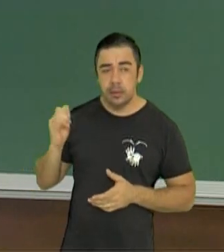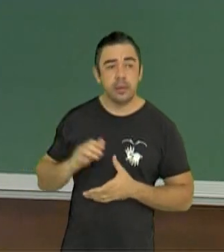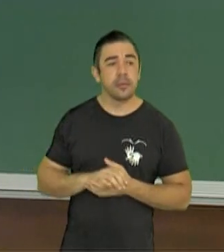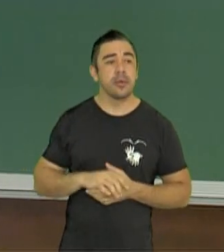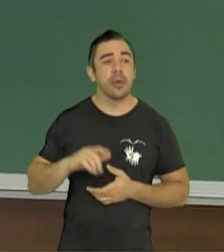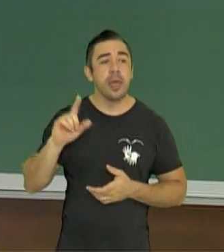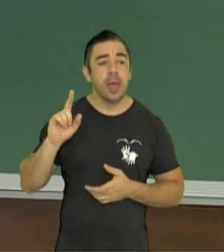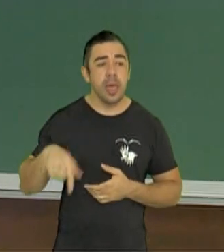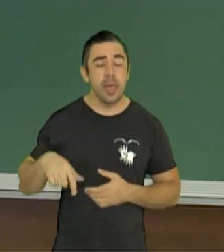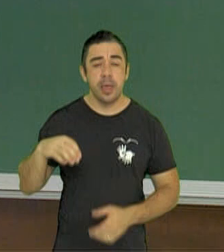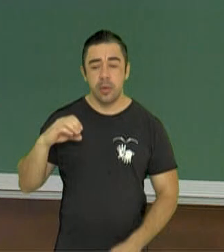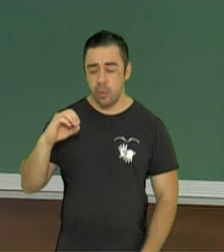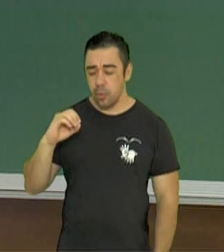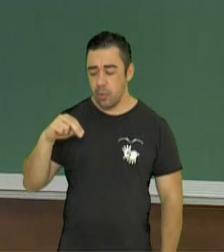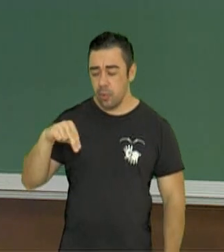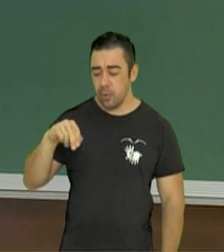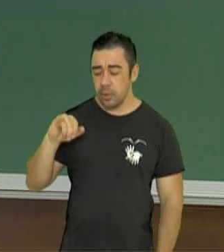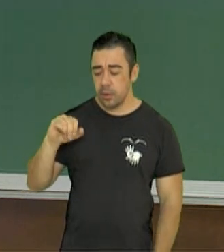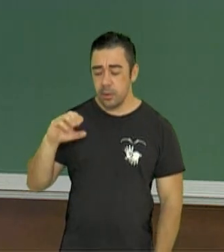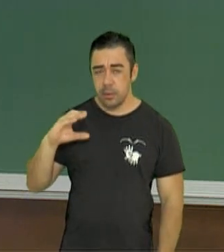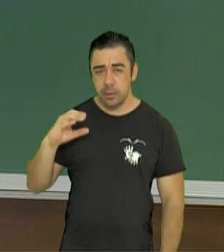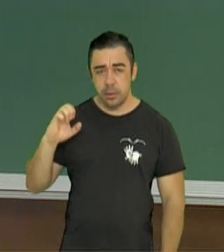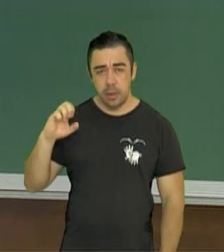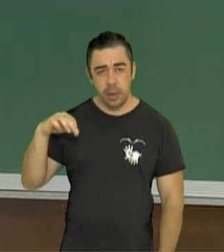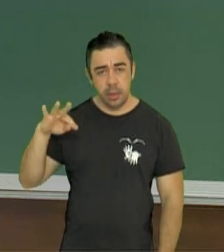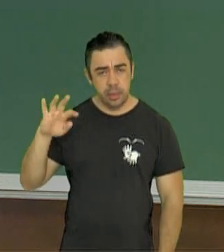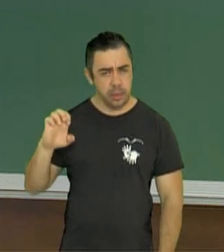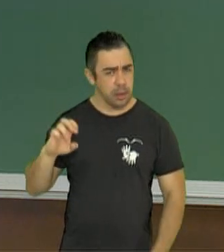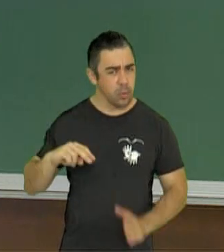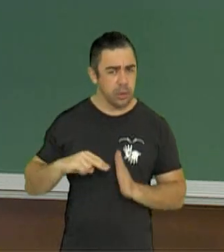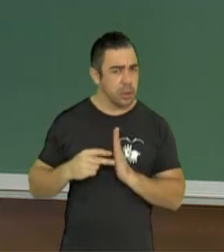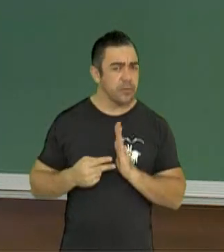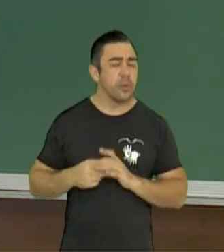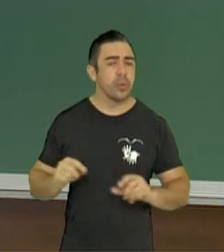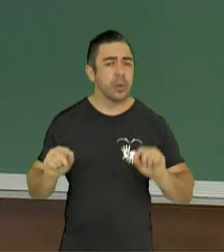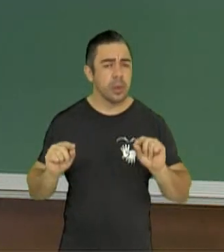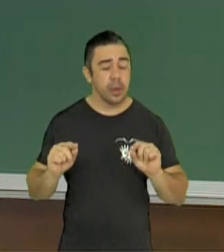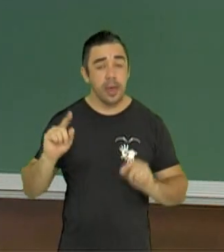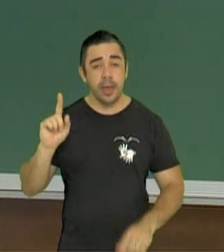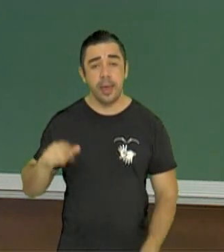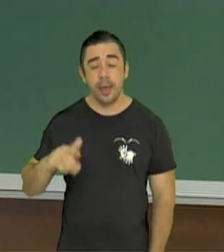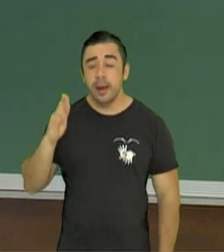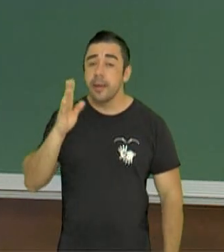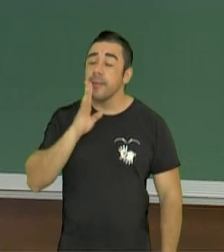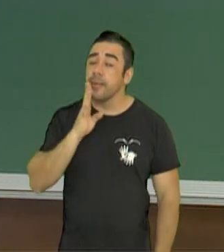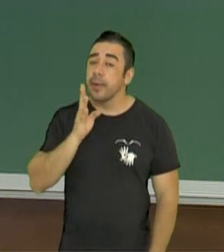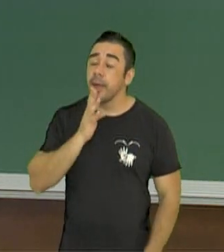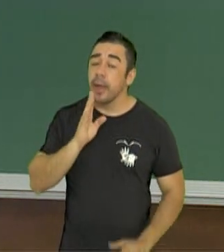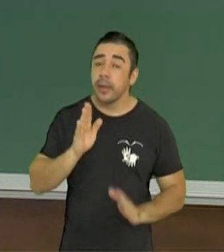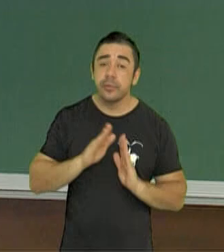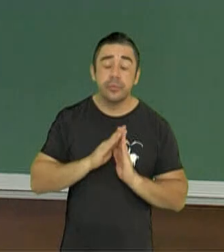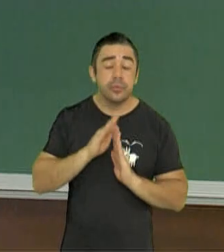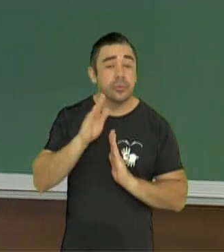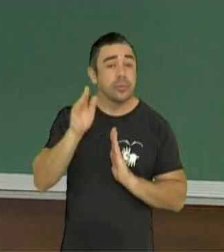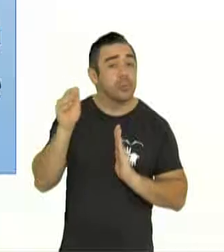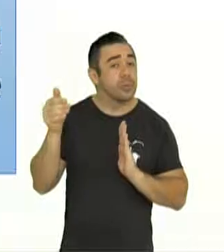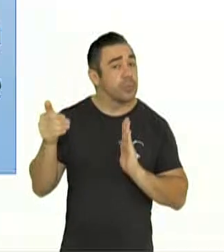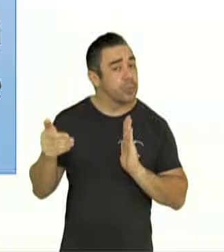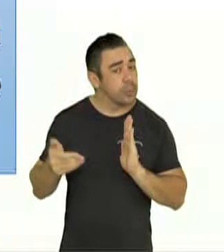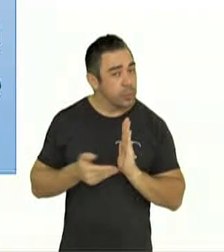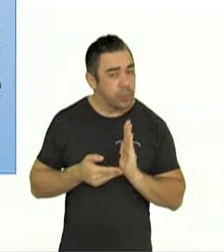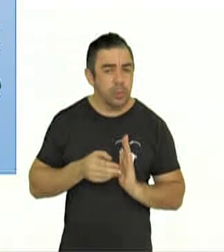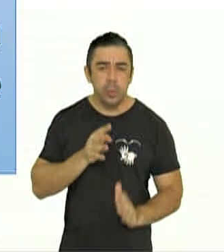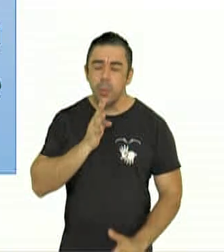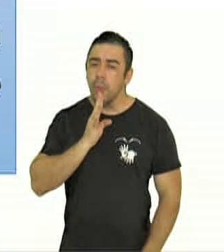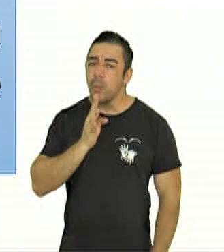Esse é um narrador onisciente. O que é um narrador onisciente? É aquele que conhece toda a história,